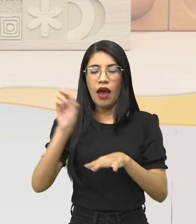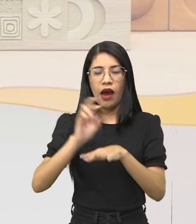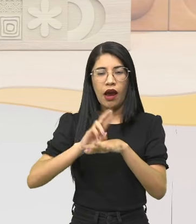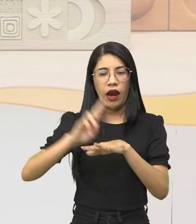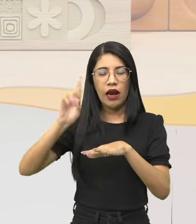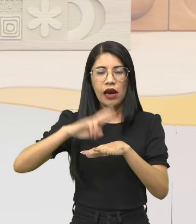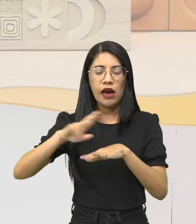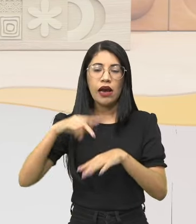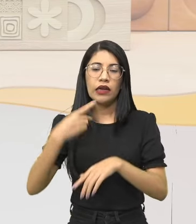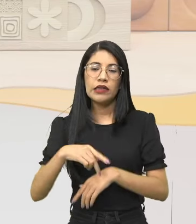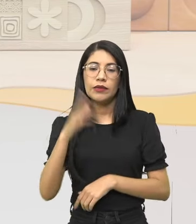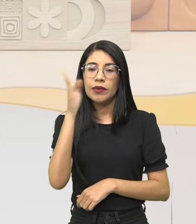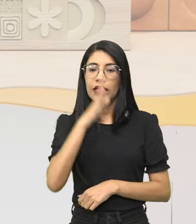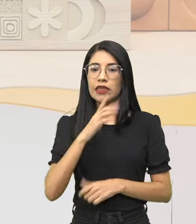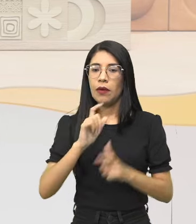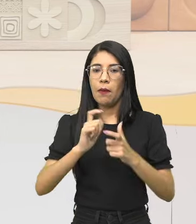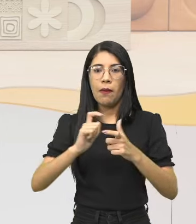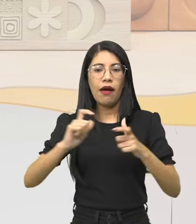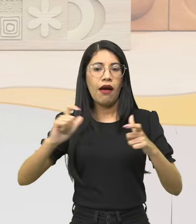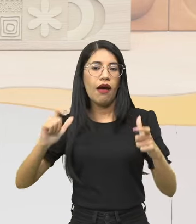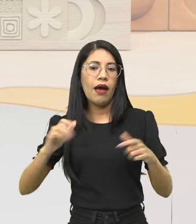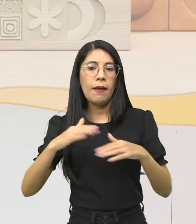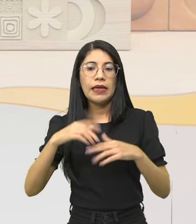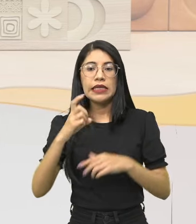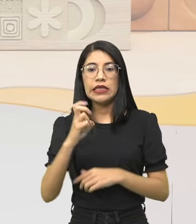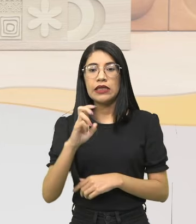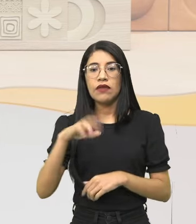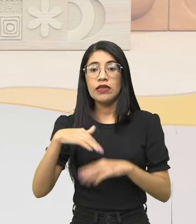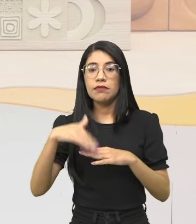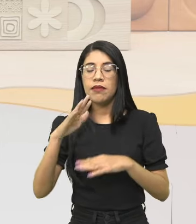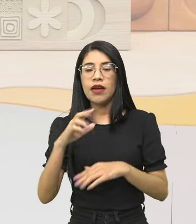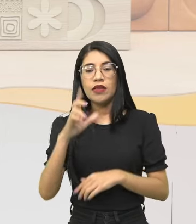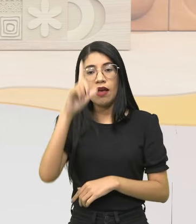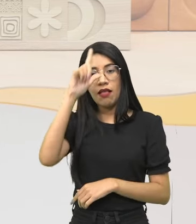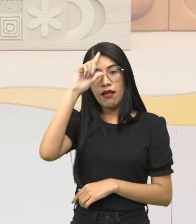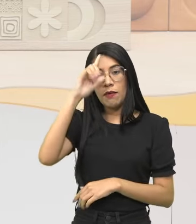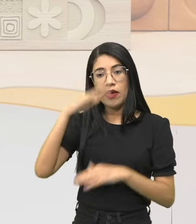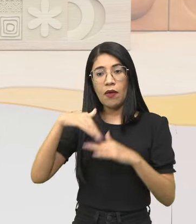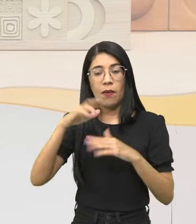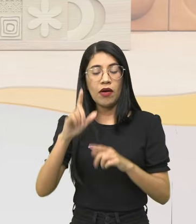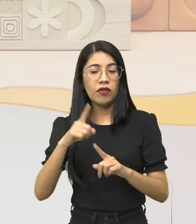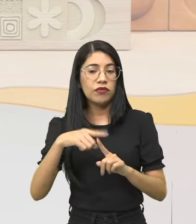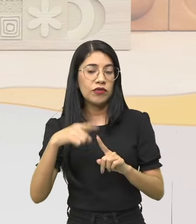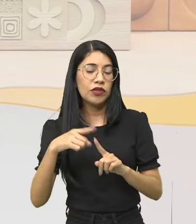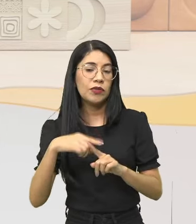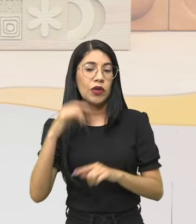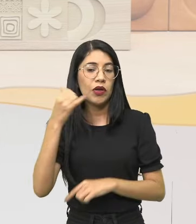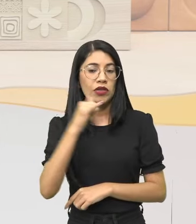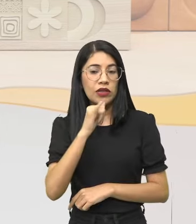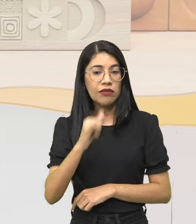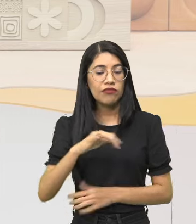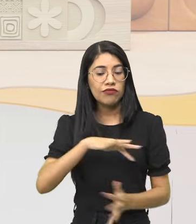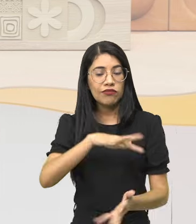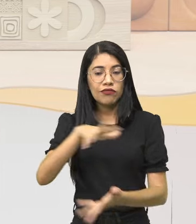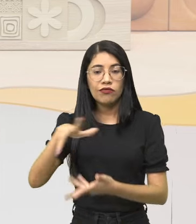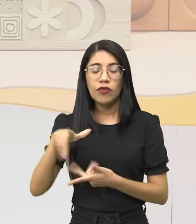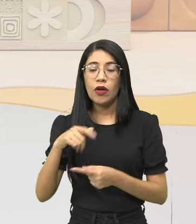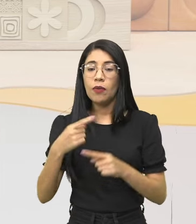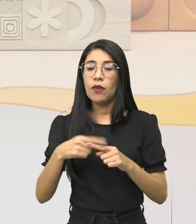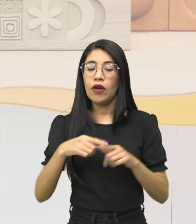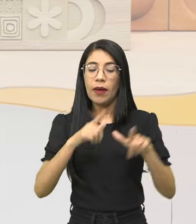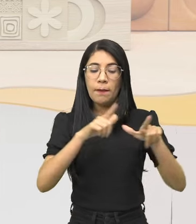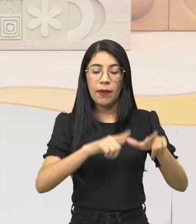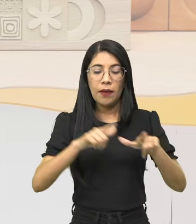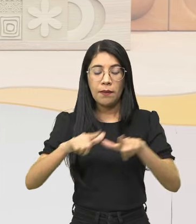é gigante. Até cinco vezes maior do que a Alemanha, maior geradora desse tipo de energia no mundo. Porque os painéis